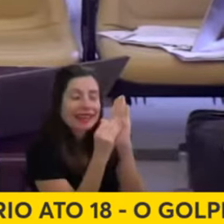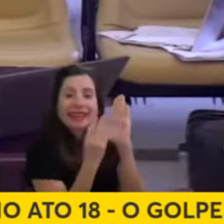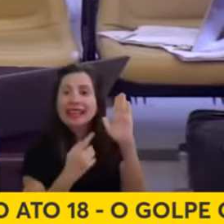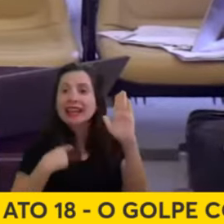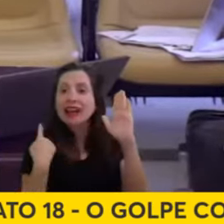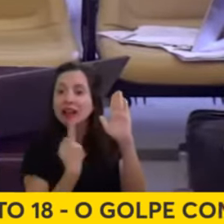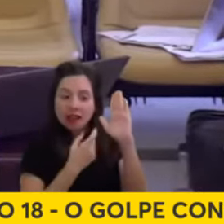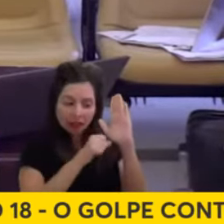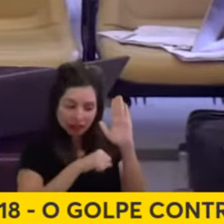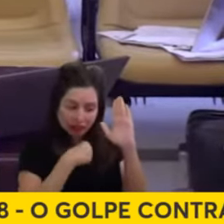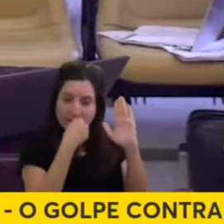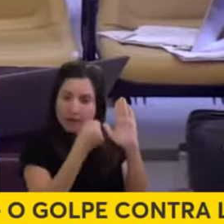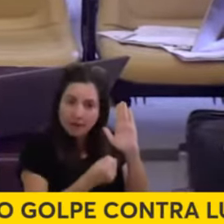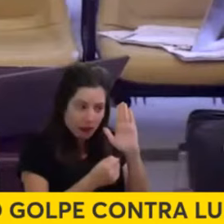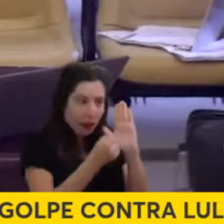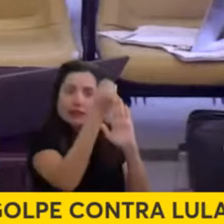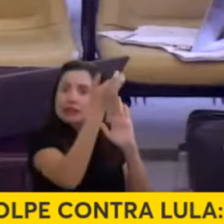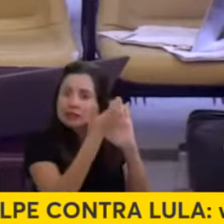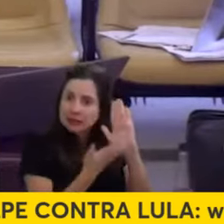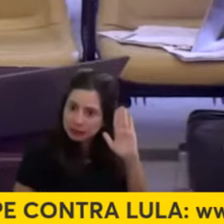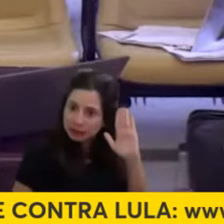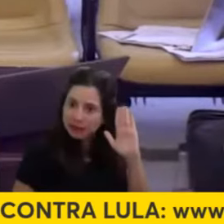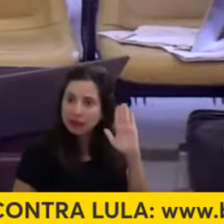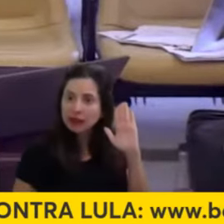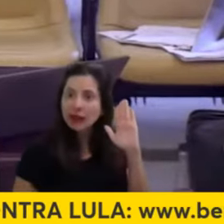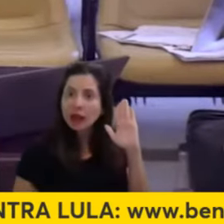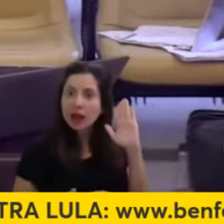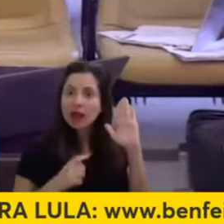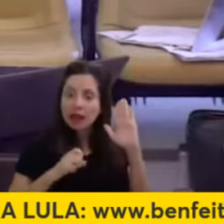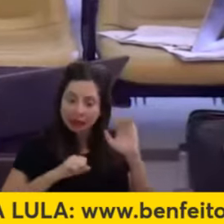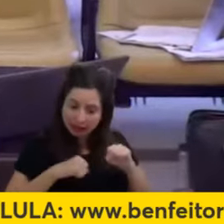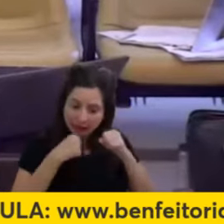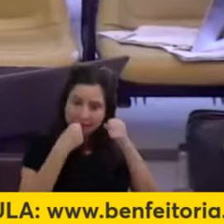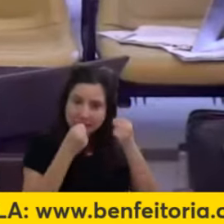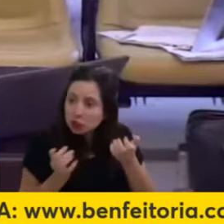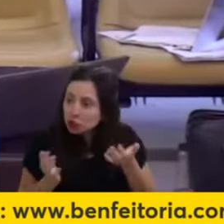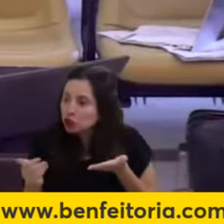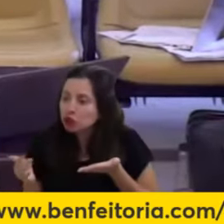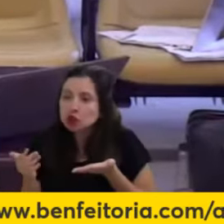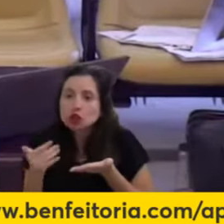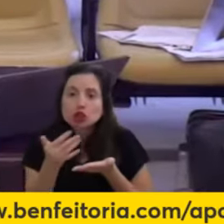gente diz que isso aconteceu na nossa defesa a gente junta os pareceres com os dois